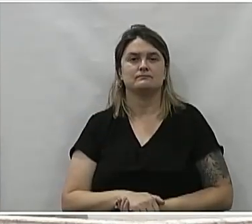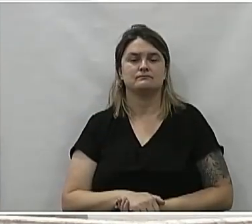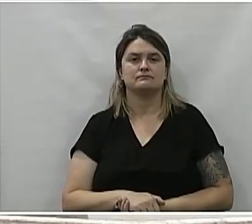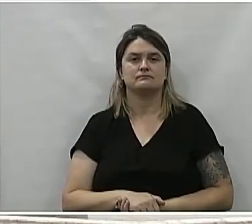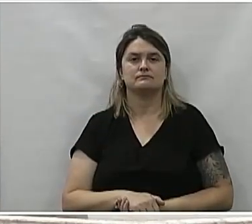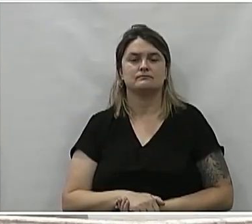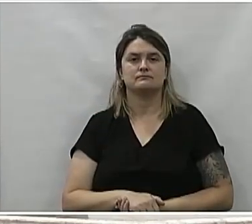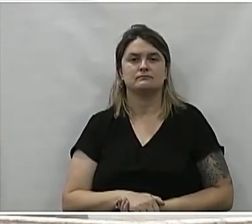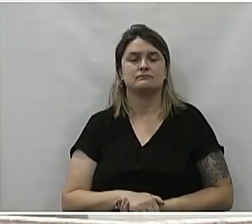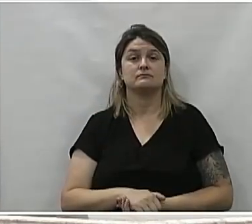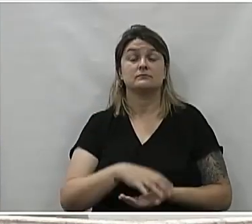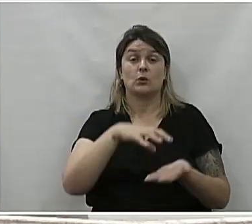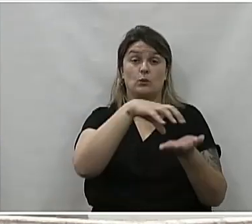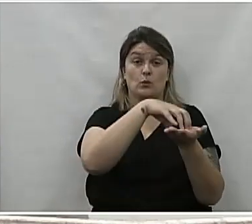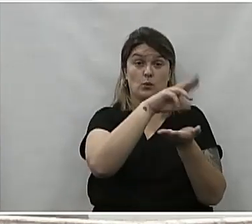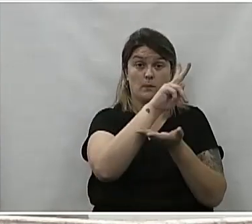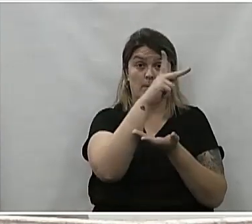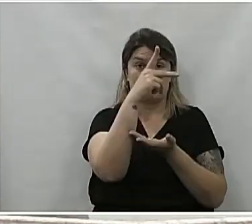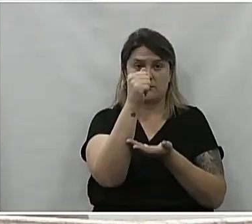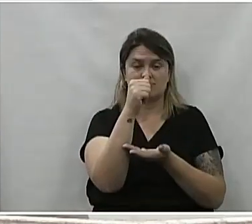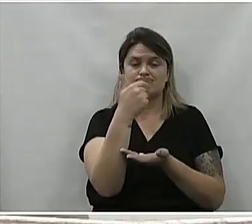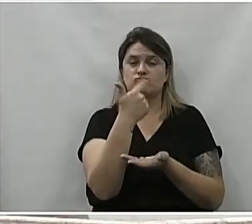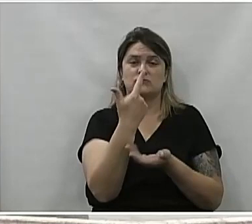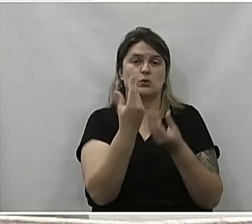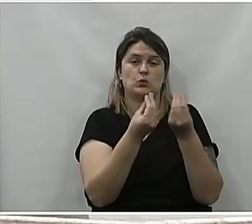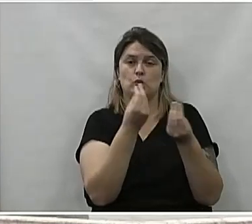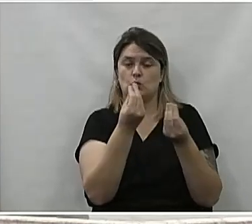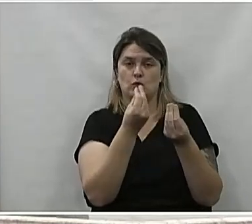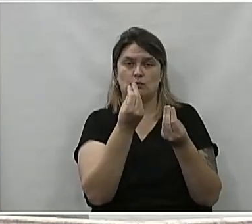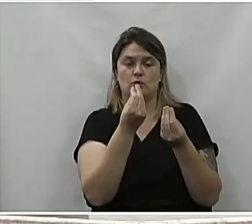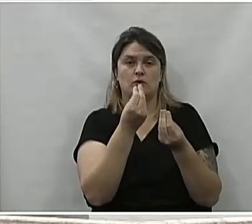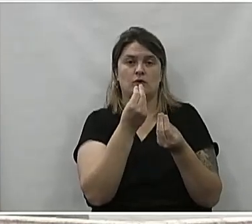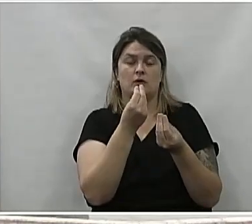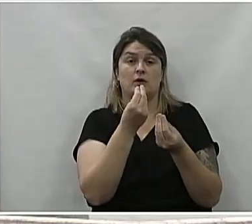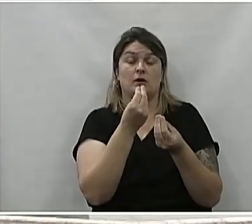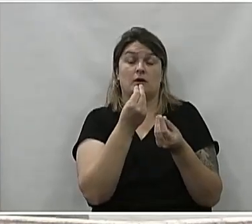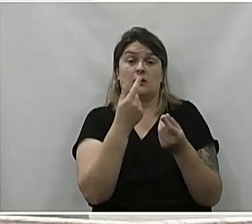Anderson Aos